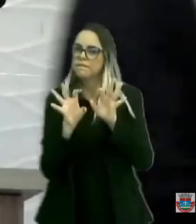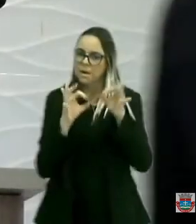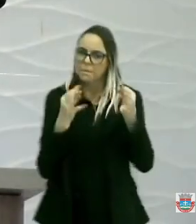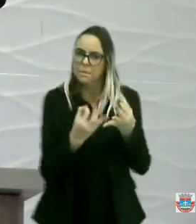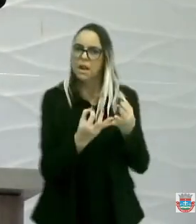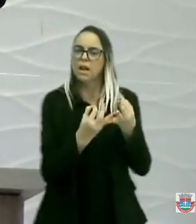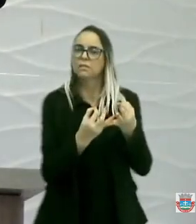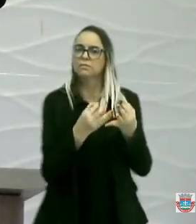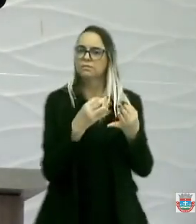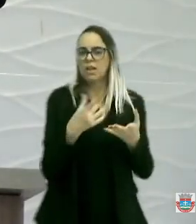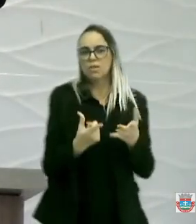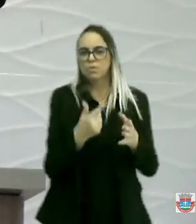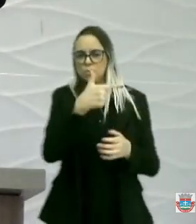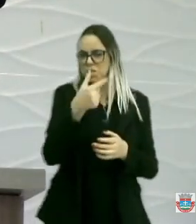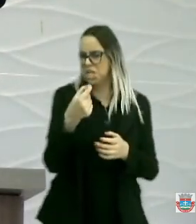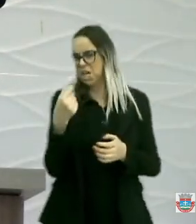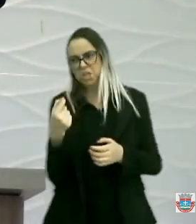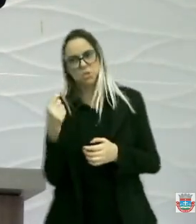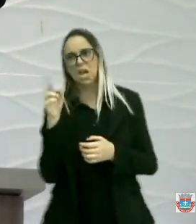180, 200 reais?